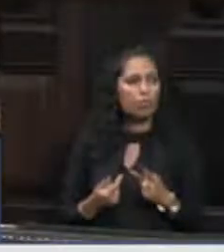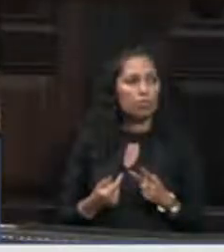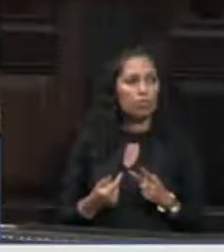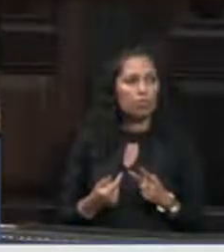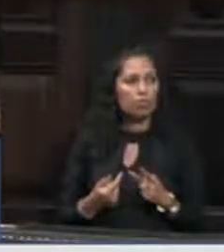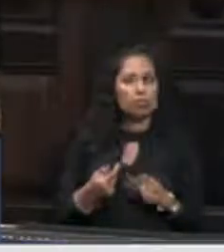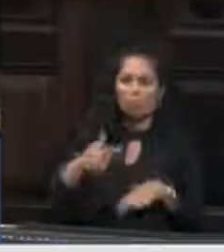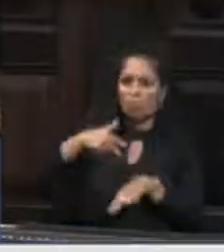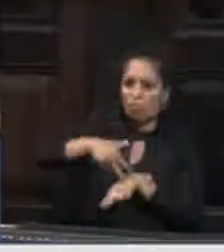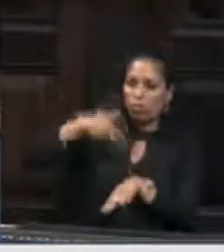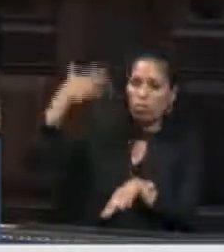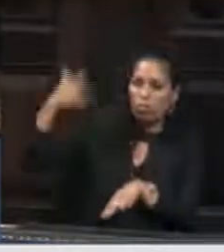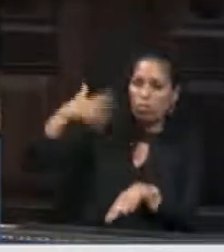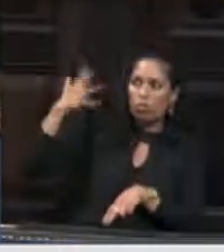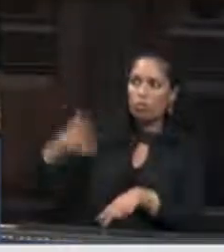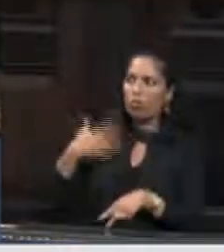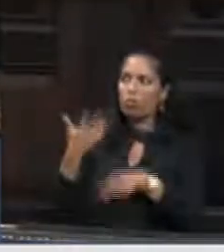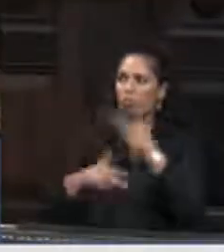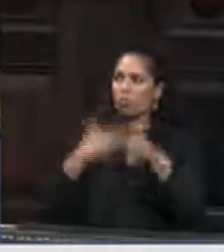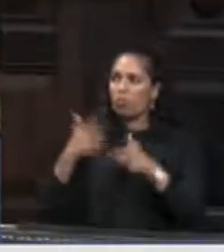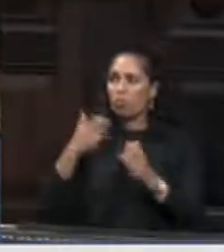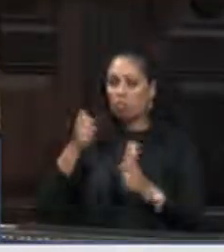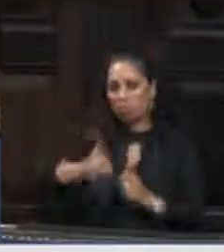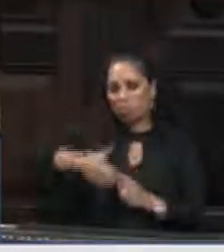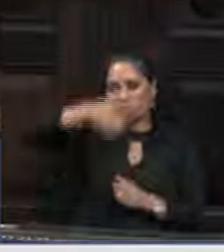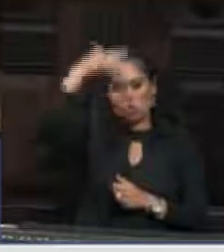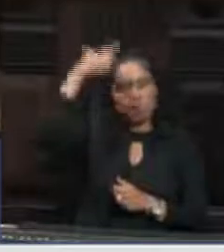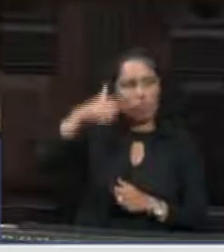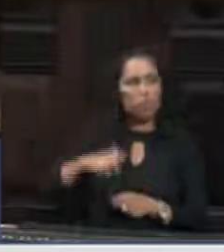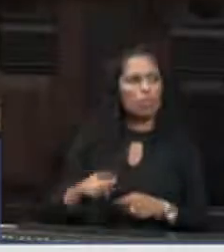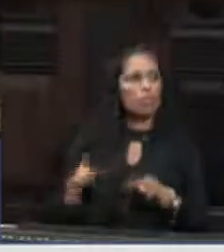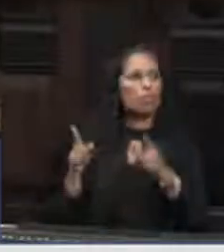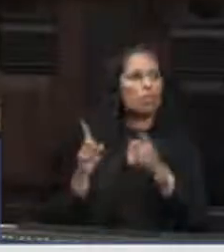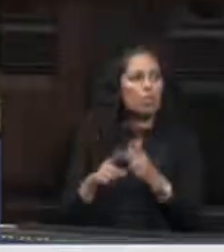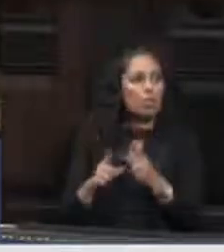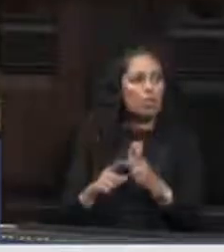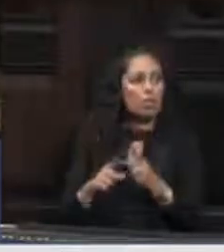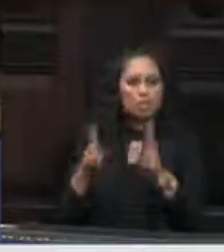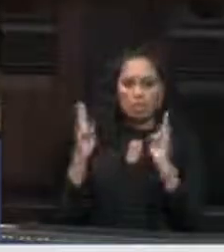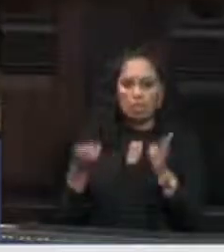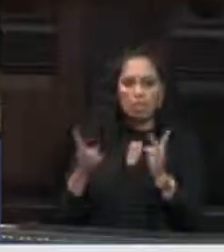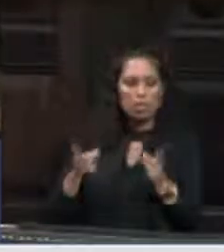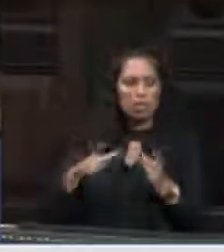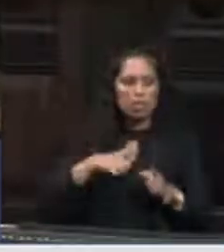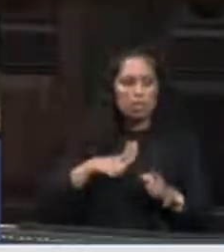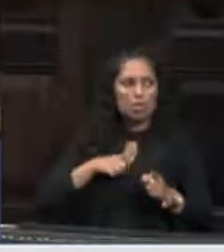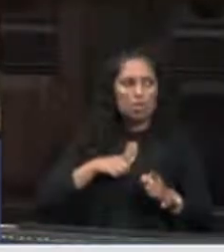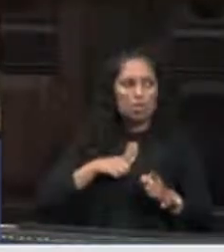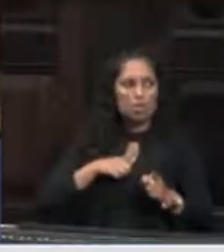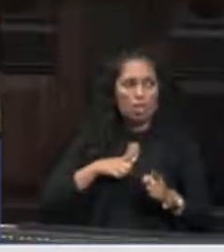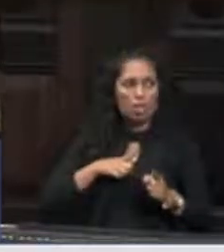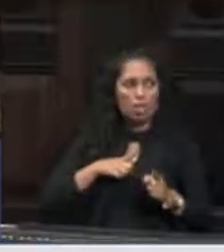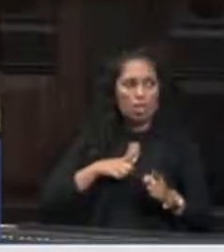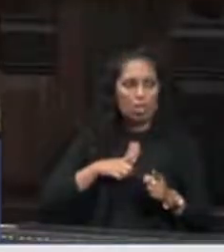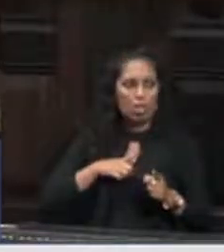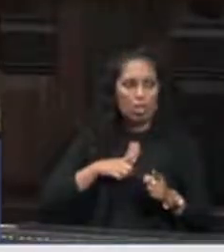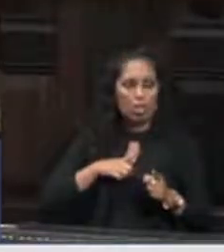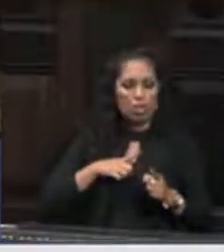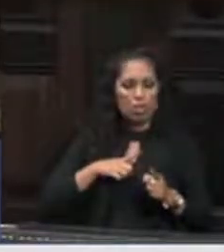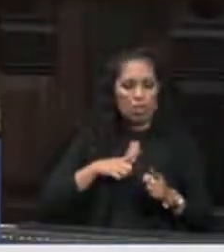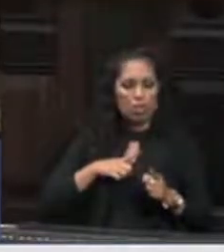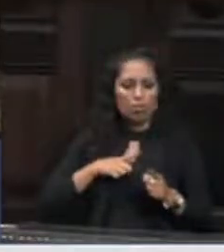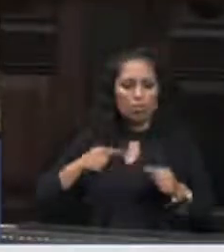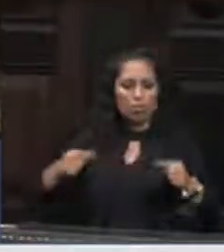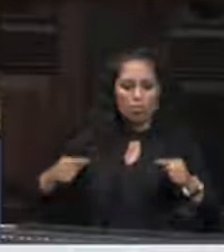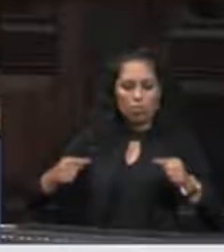foi tratado aqui pelo Luiz Paulo, eu trato no meu artigo, sempre que há divergência, sempre que há desacordo na